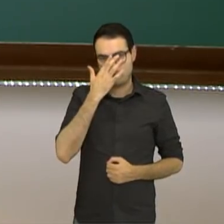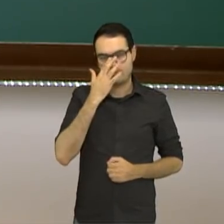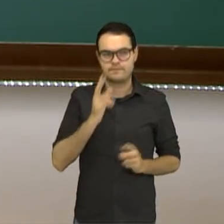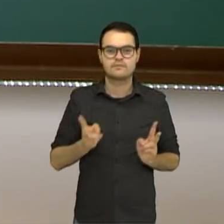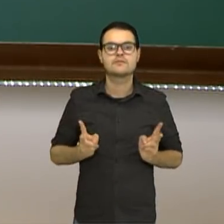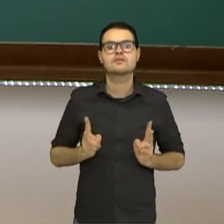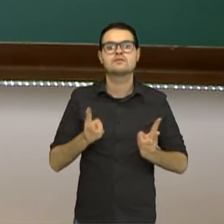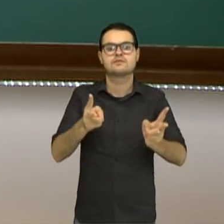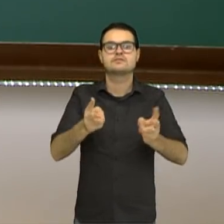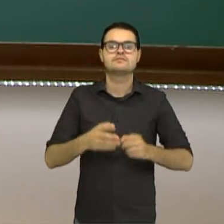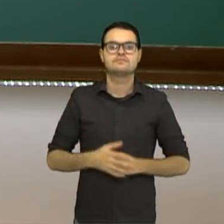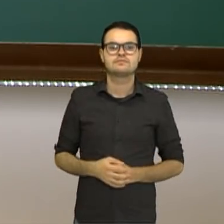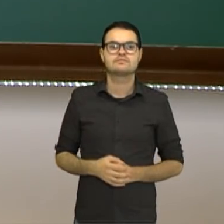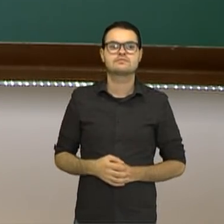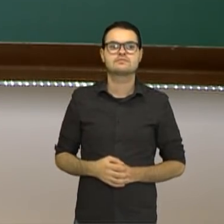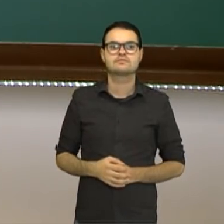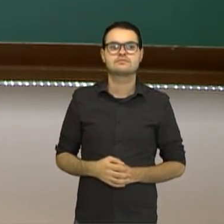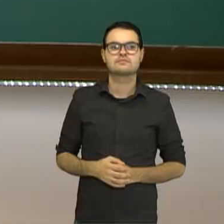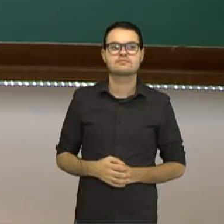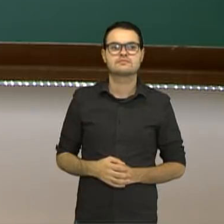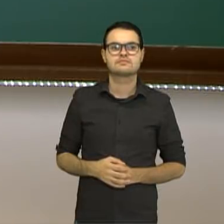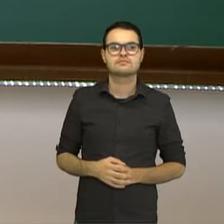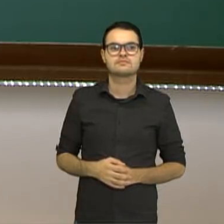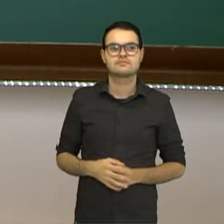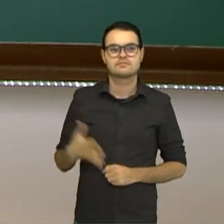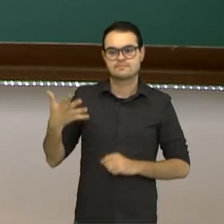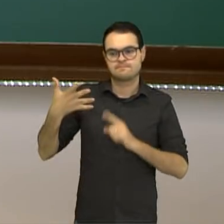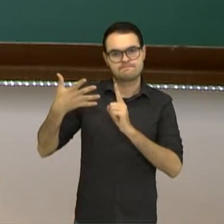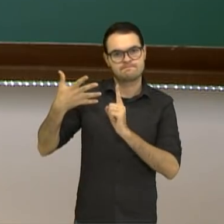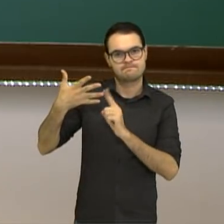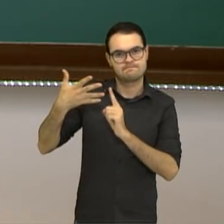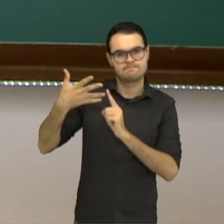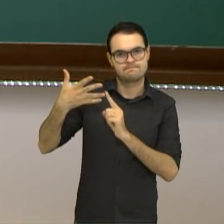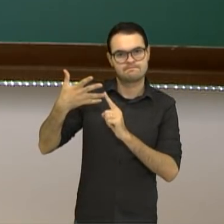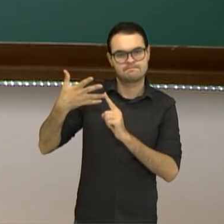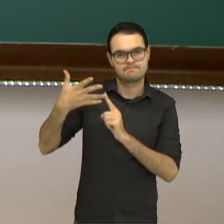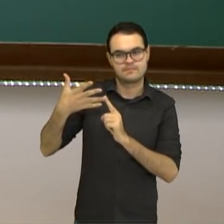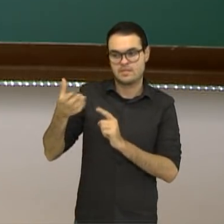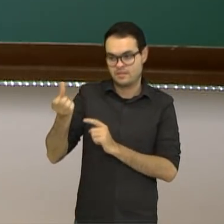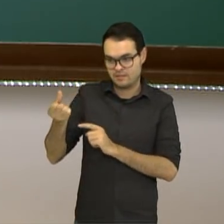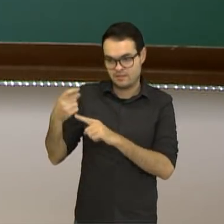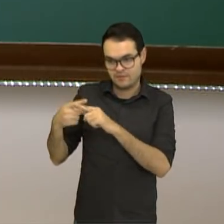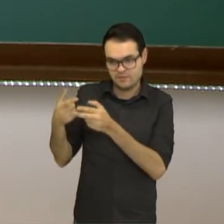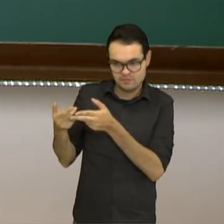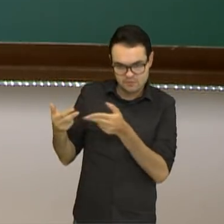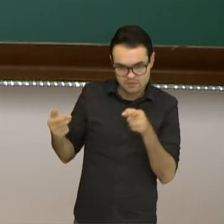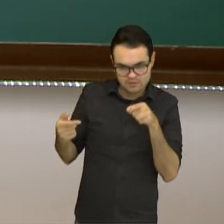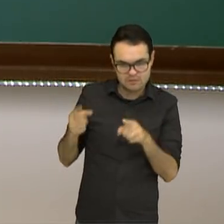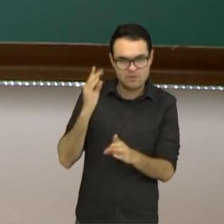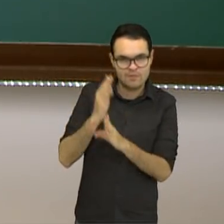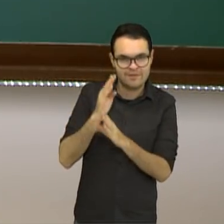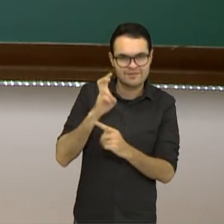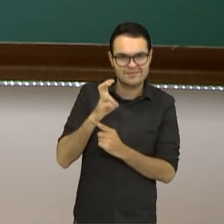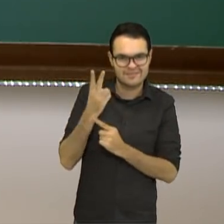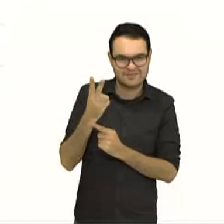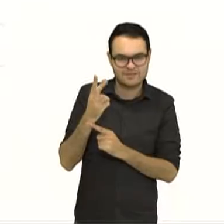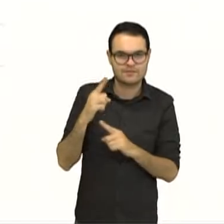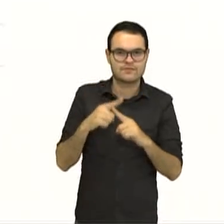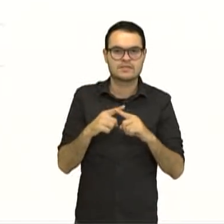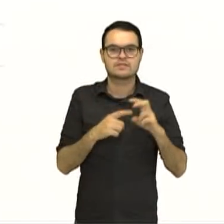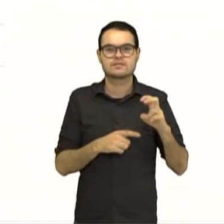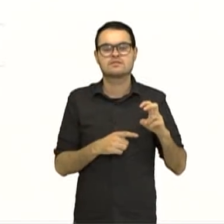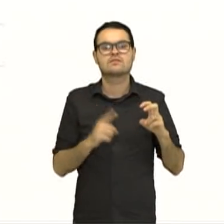aqui, a gente pode pensar o quê? 6 vezes alguém, que eu já descobri aqui 52, vezes o 5 vai